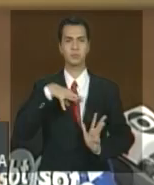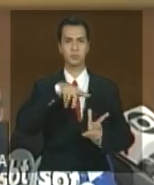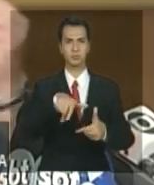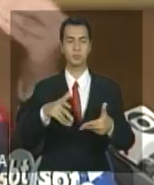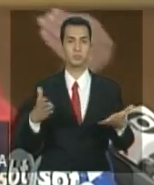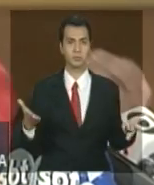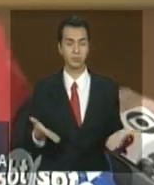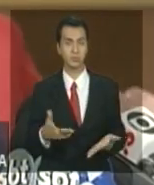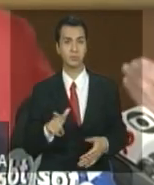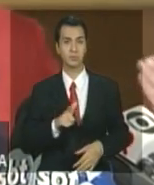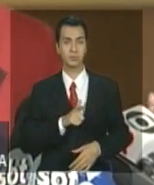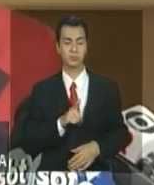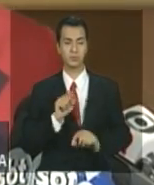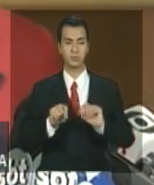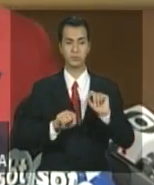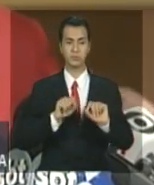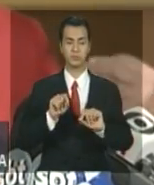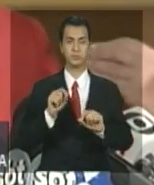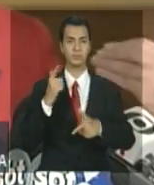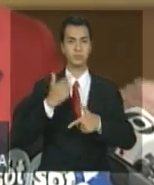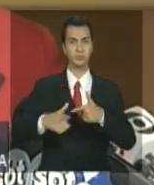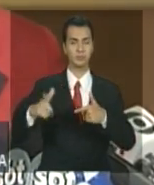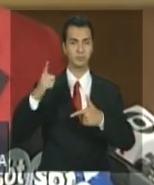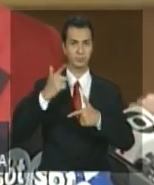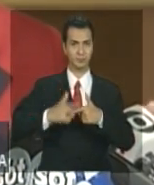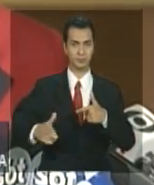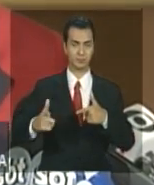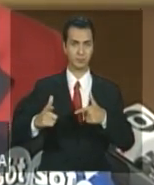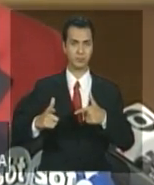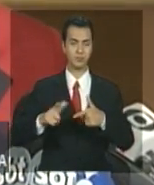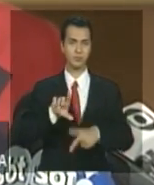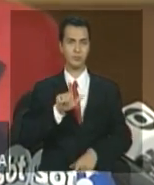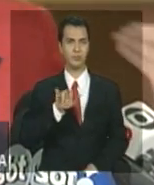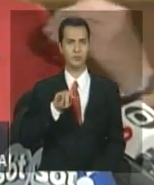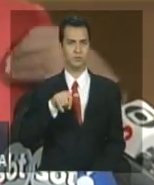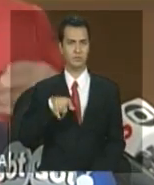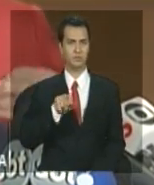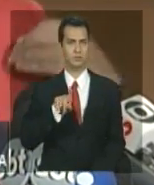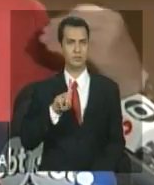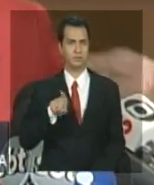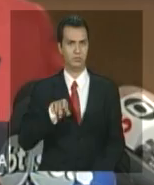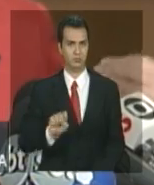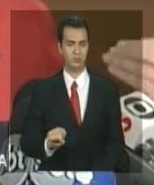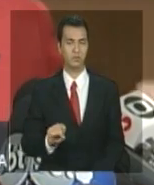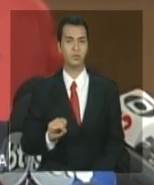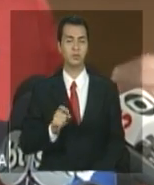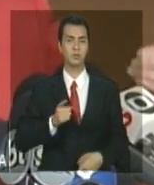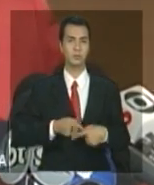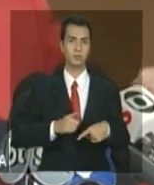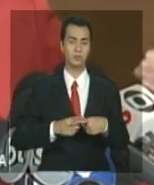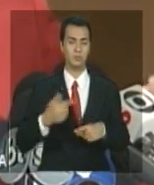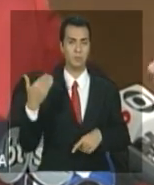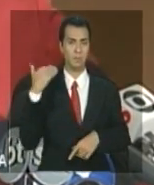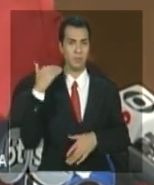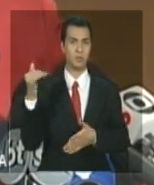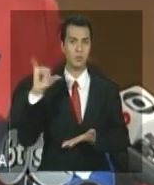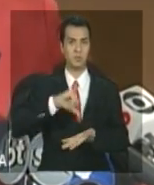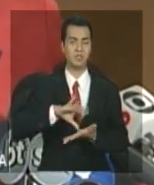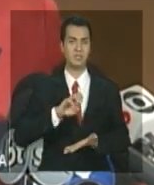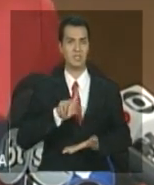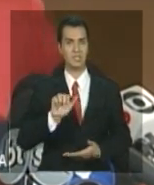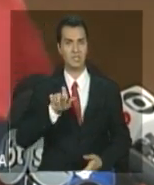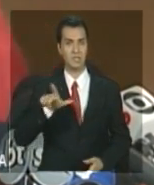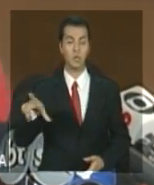saiu da beira de uma crise mais aguda de liquidez, pelo fato dos bancos centrais terem emitido